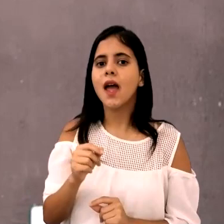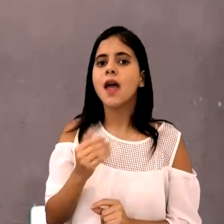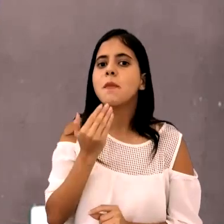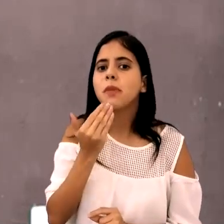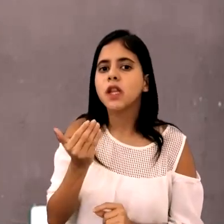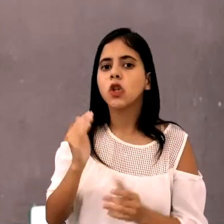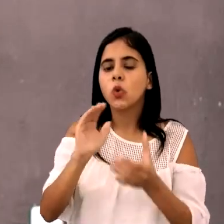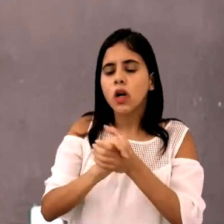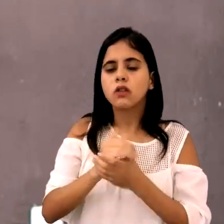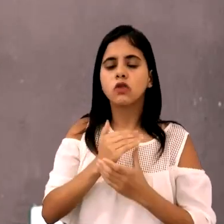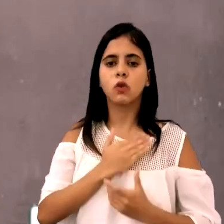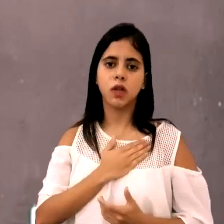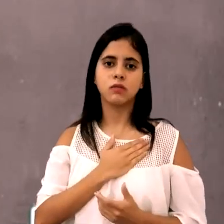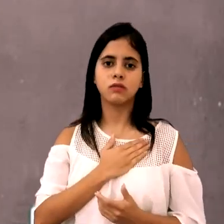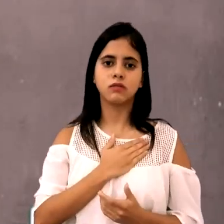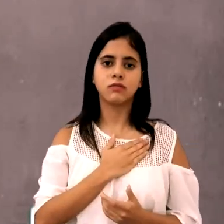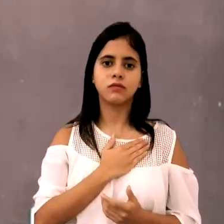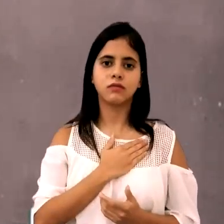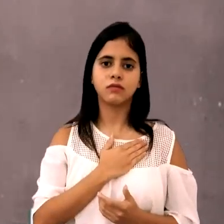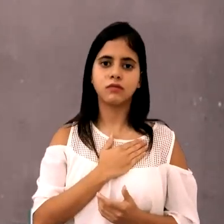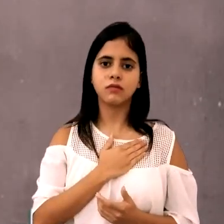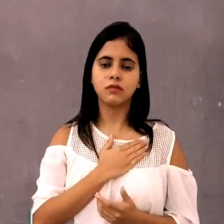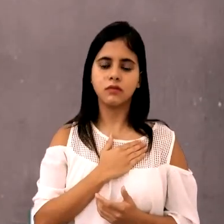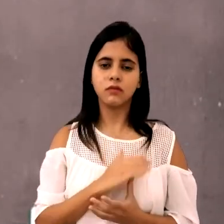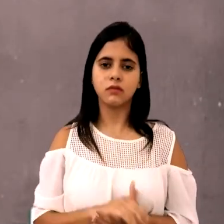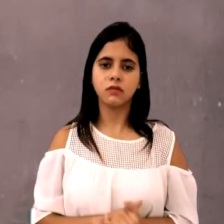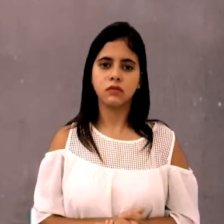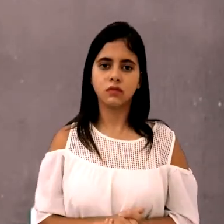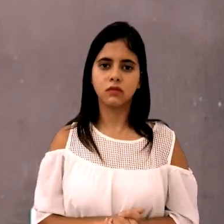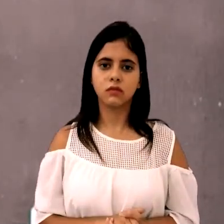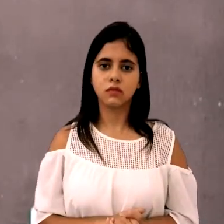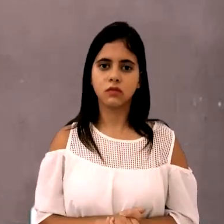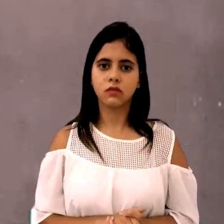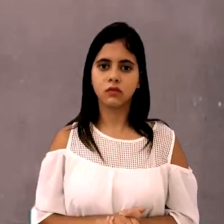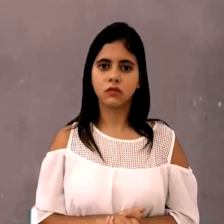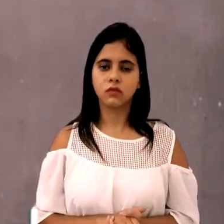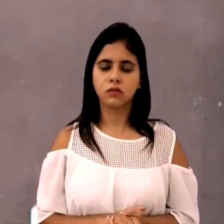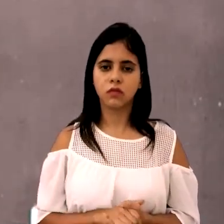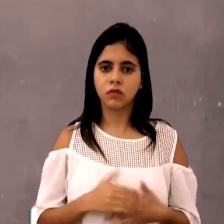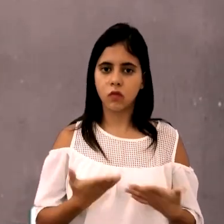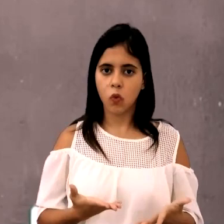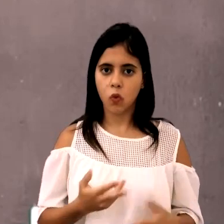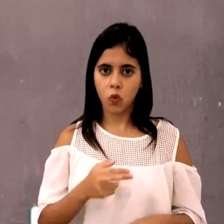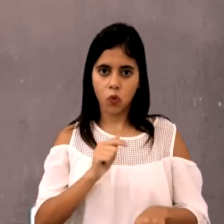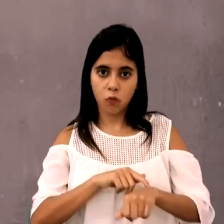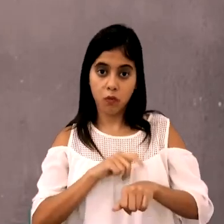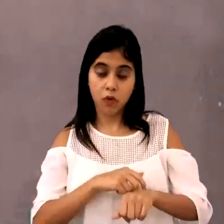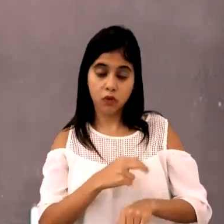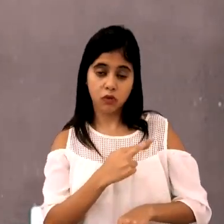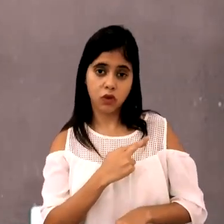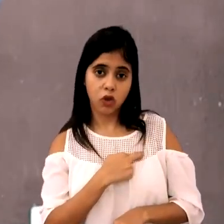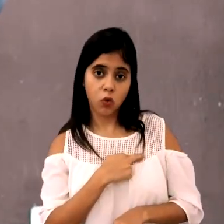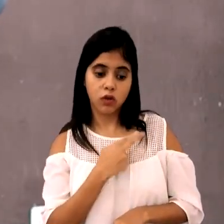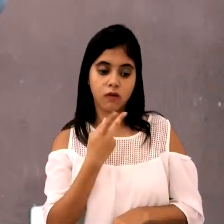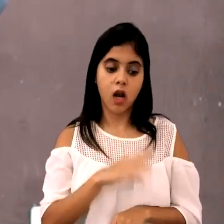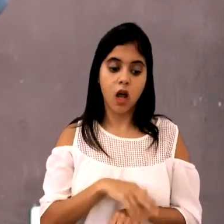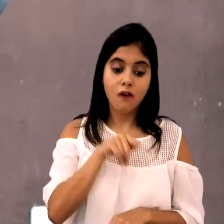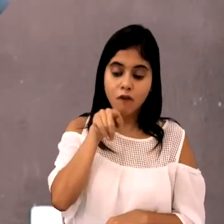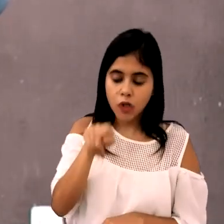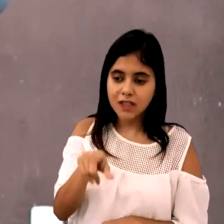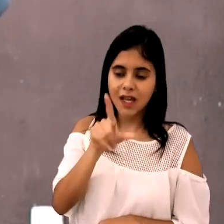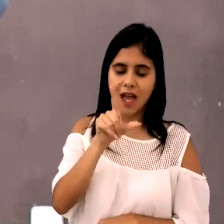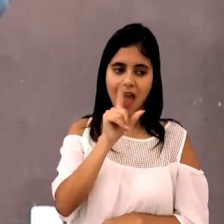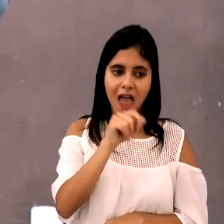de proteção. Quando ela junta esse pedido de proteção, dizendo, o Senhor é um